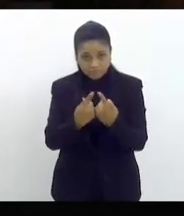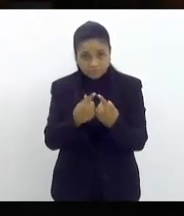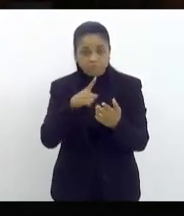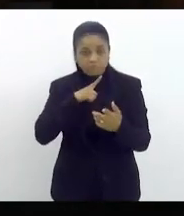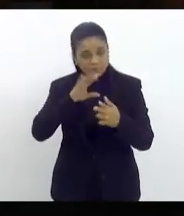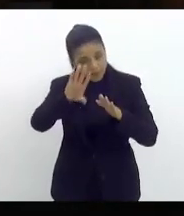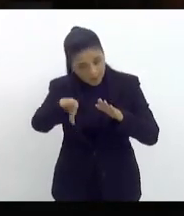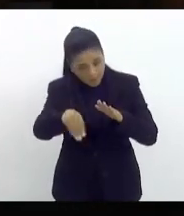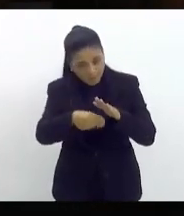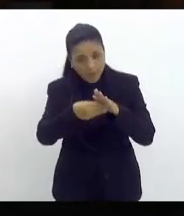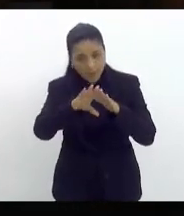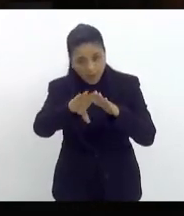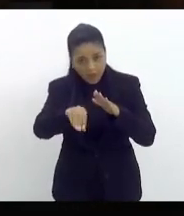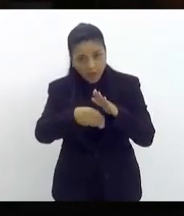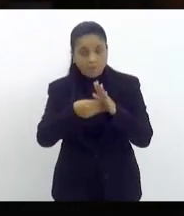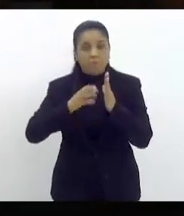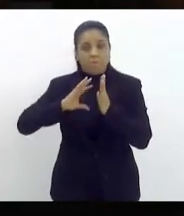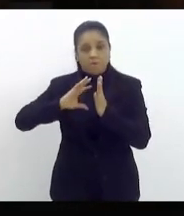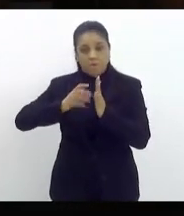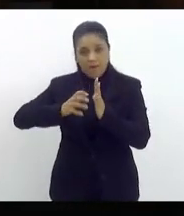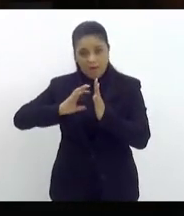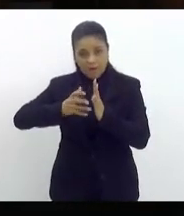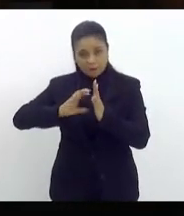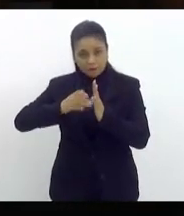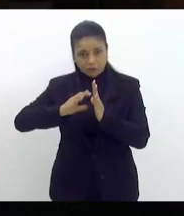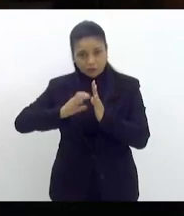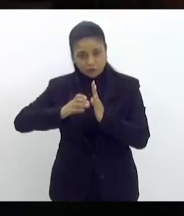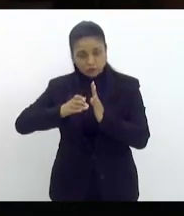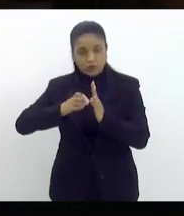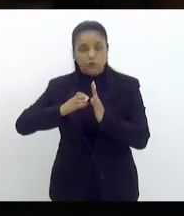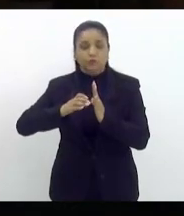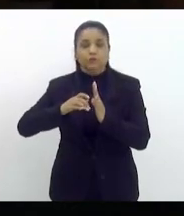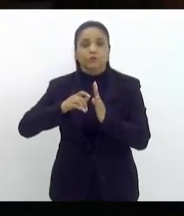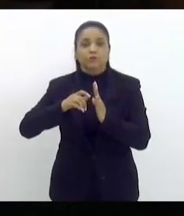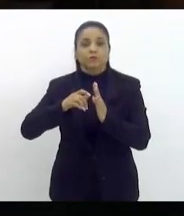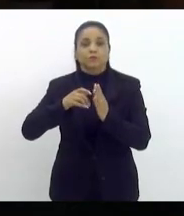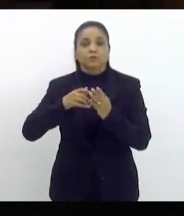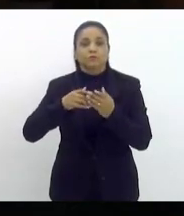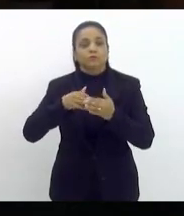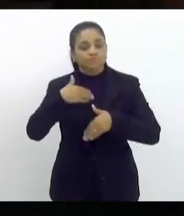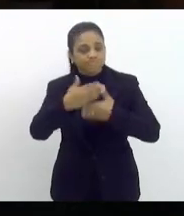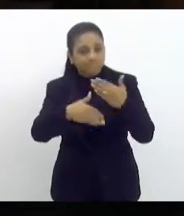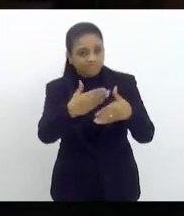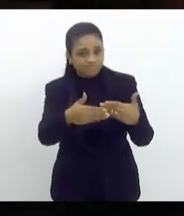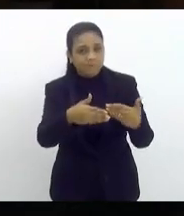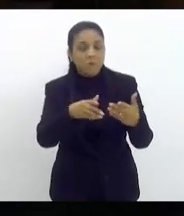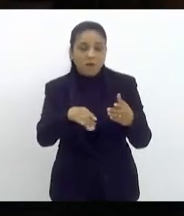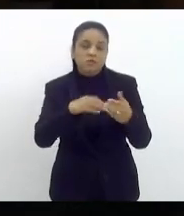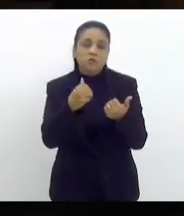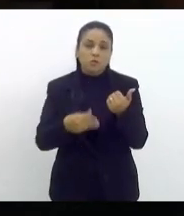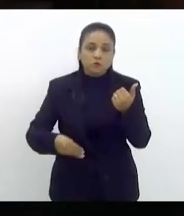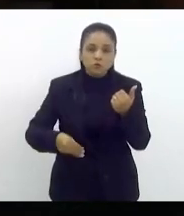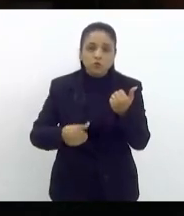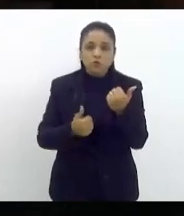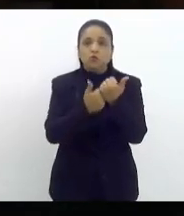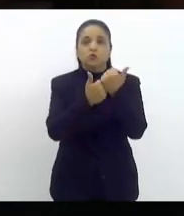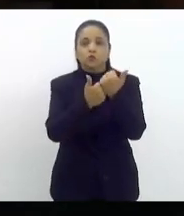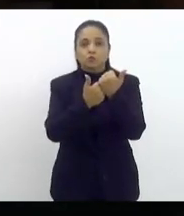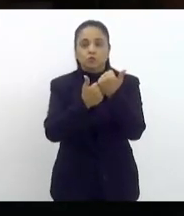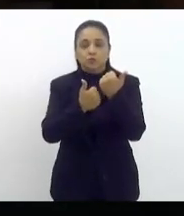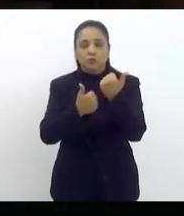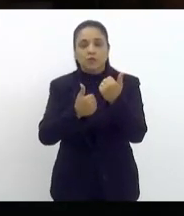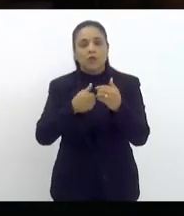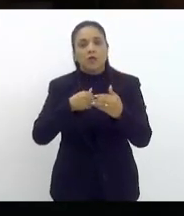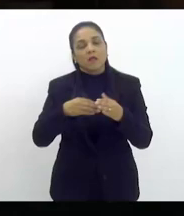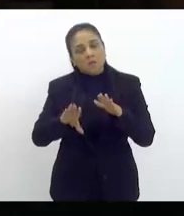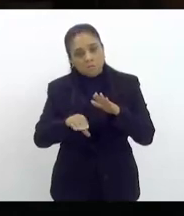nossa bancada privilegiadas no processo, mas também, mesmo como subemenda, emendas que buscaram aprimorar